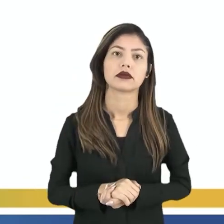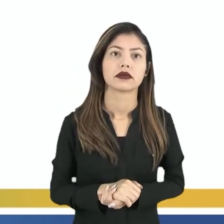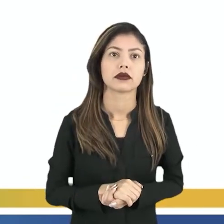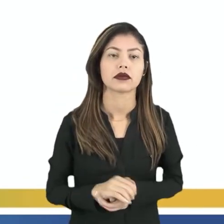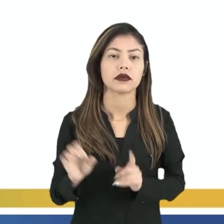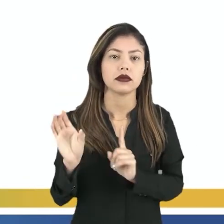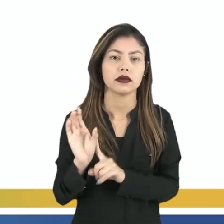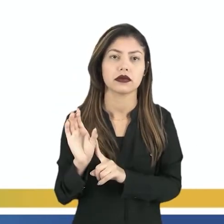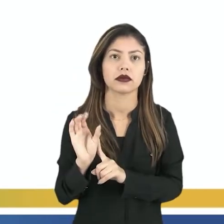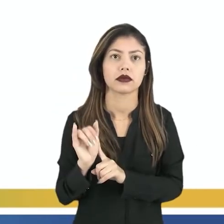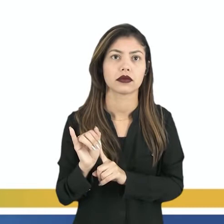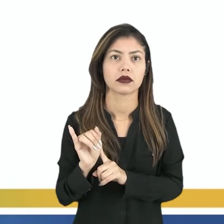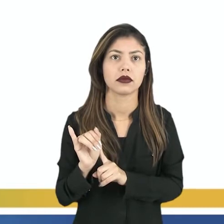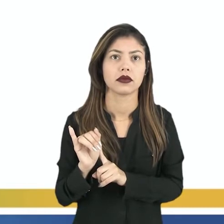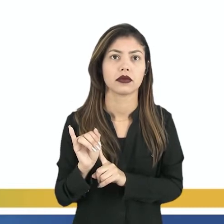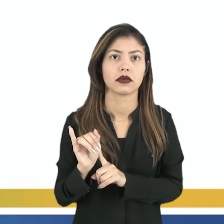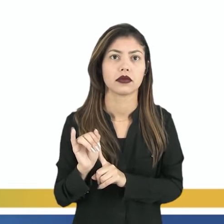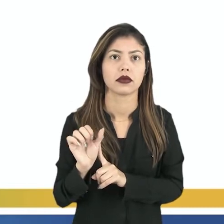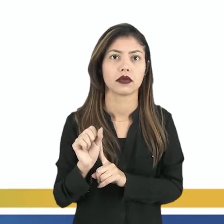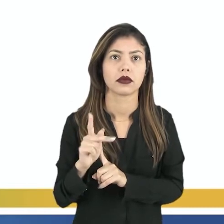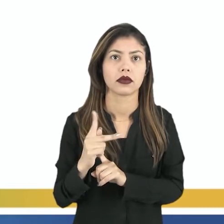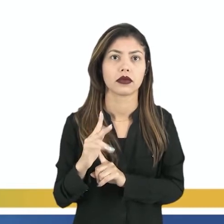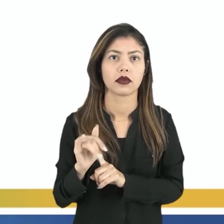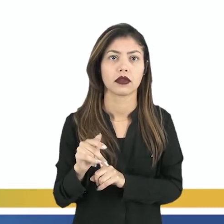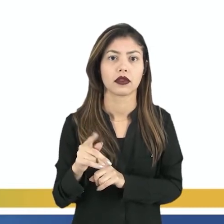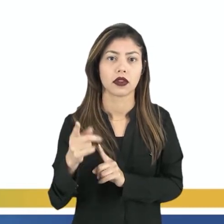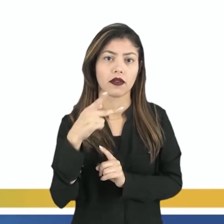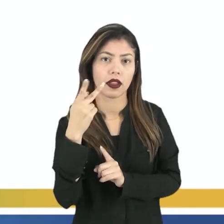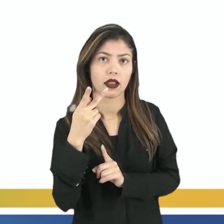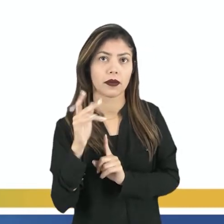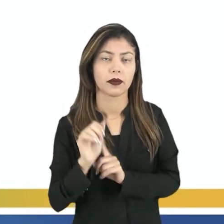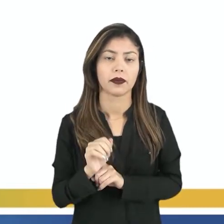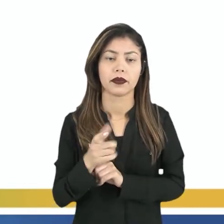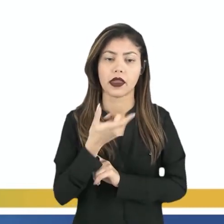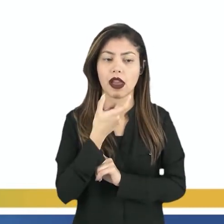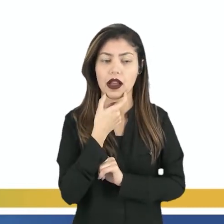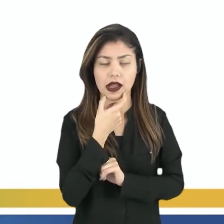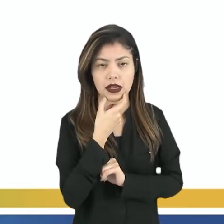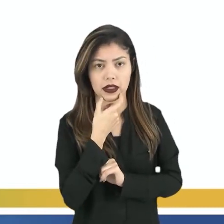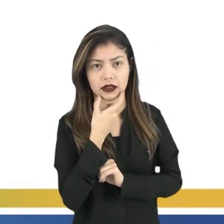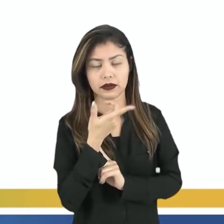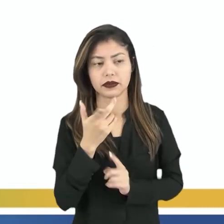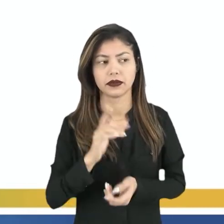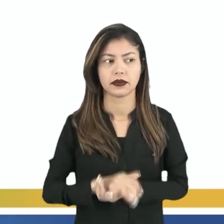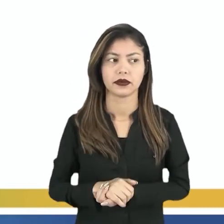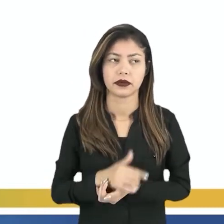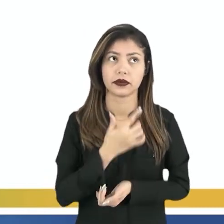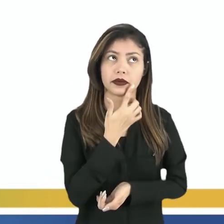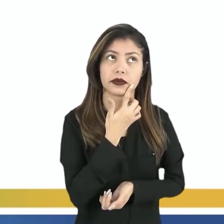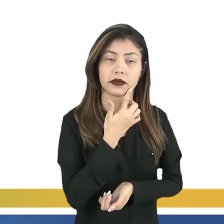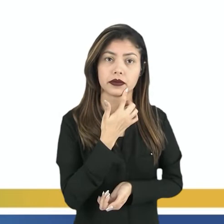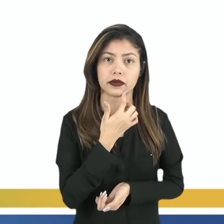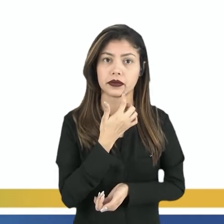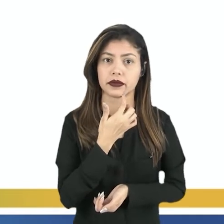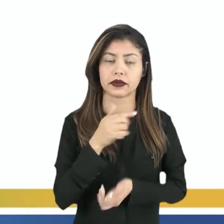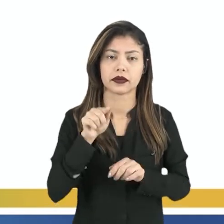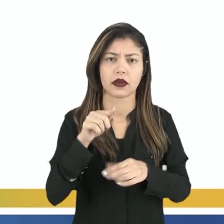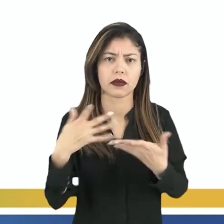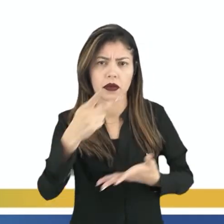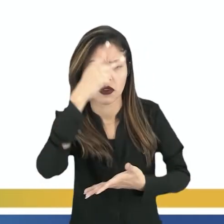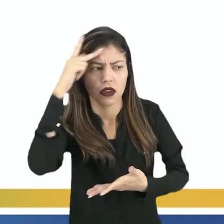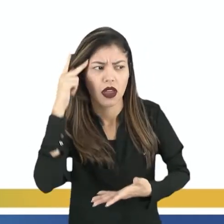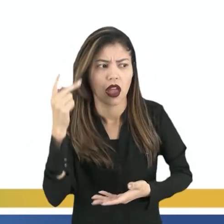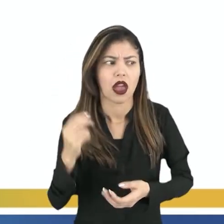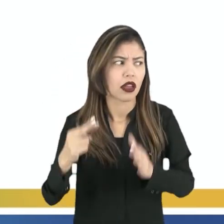E letra C, I, que sou eu, speak, falar, e English, inglês. E aí, pessoal, aplicando